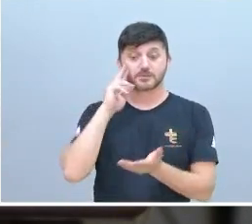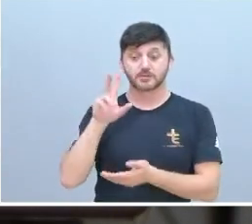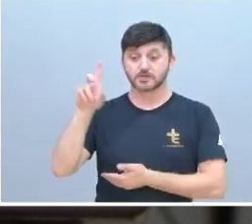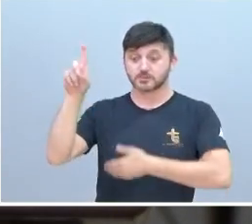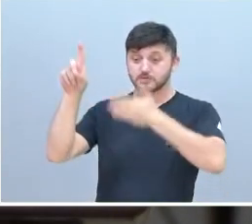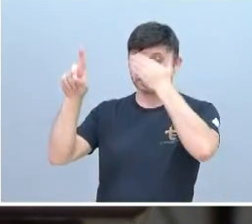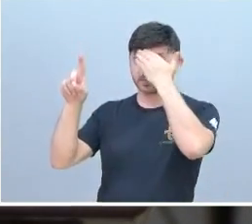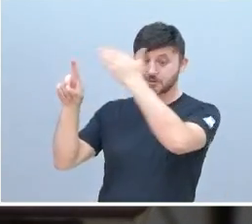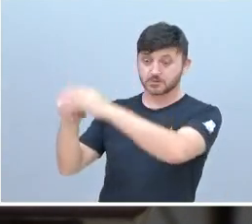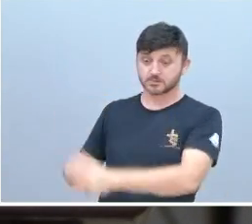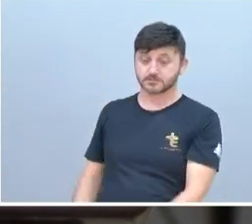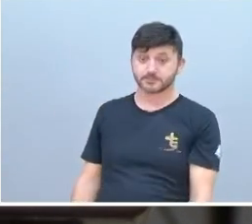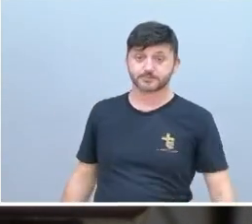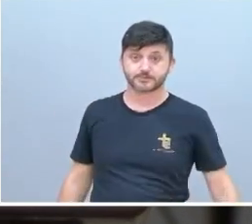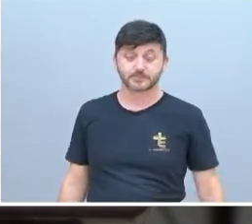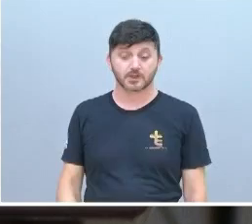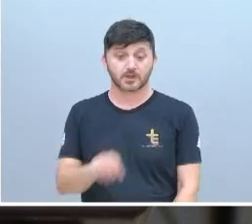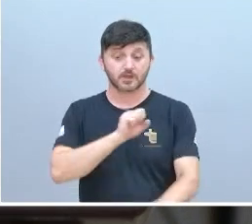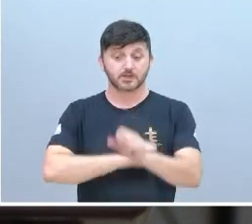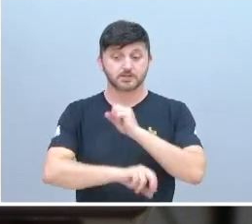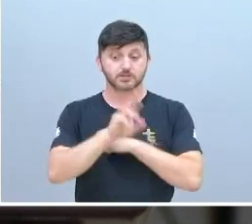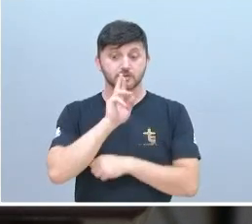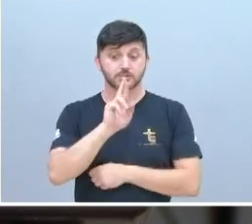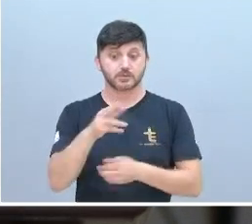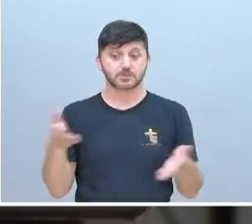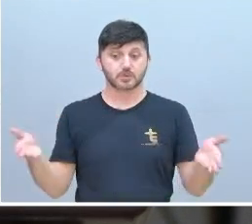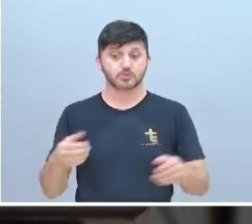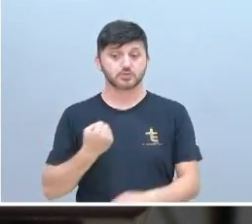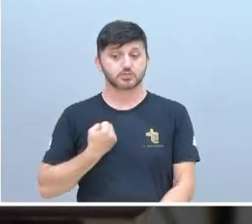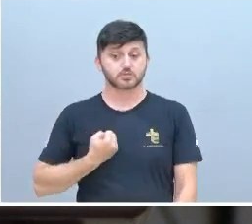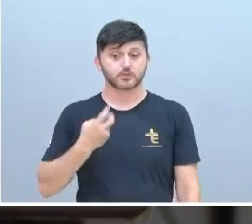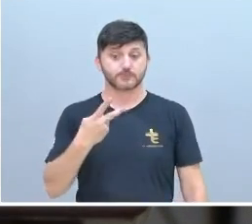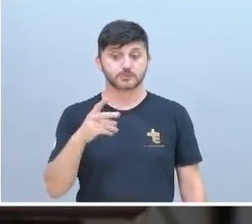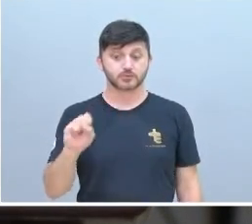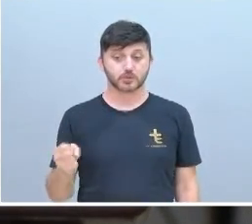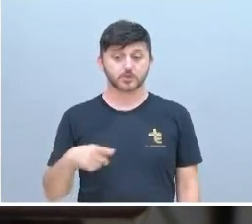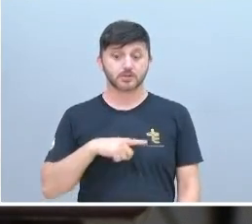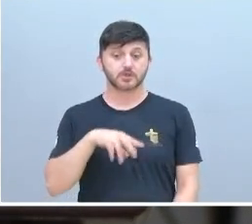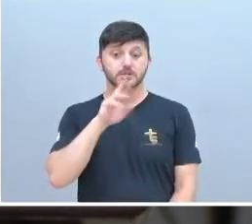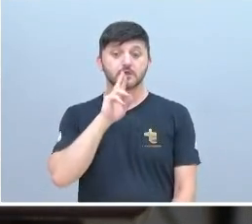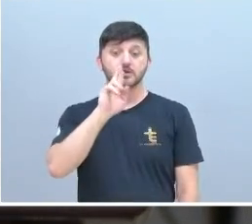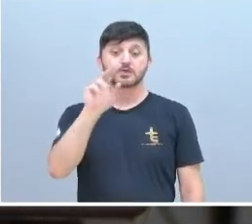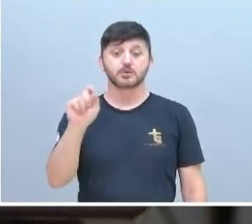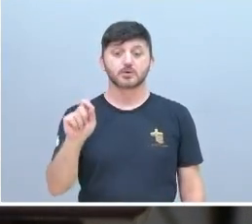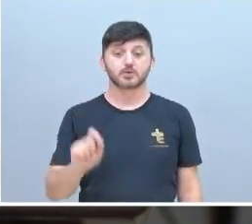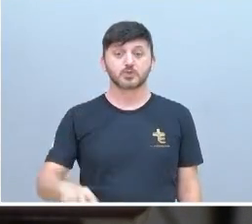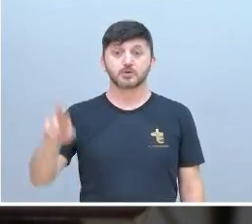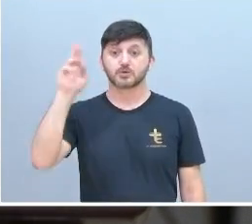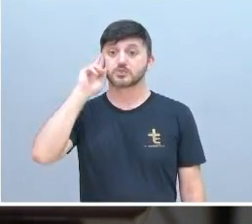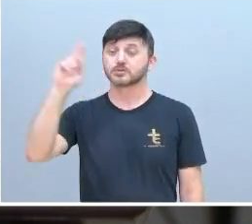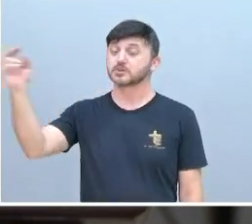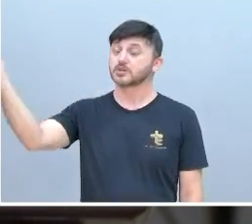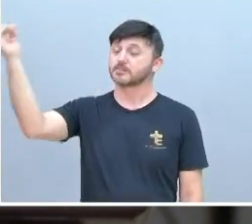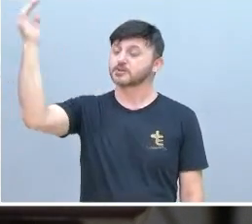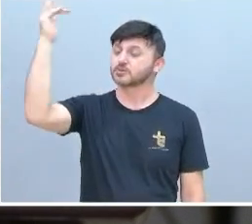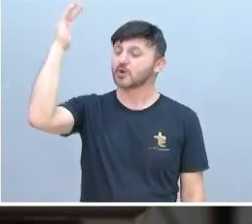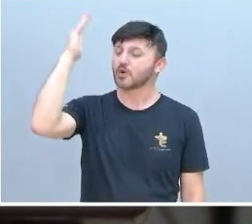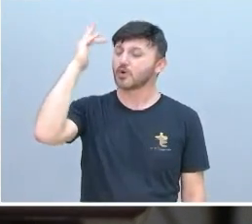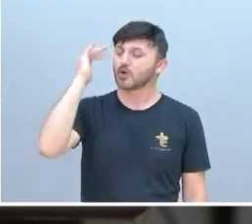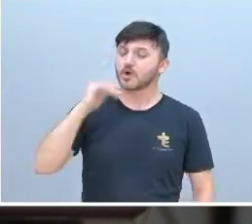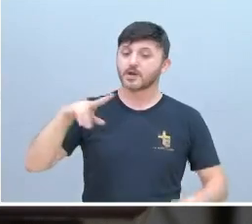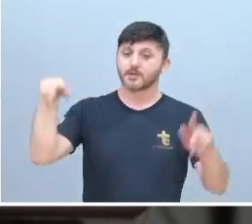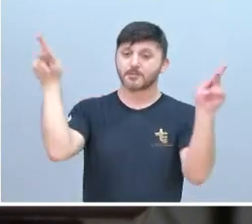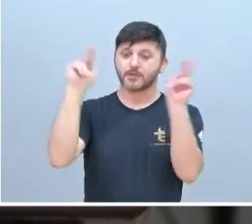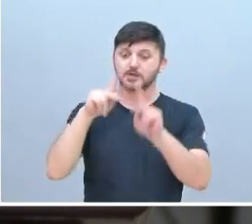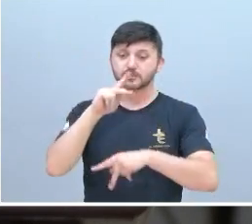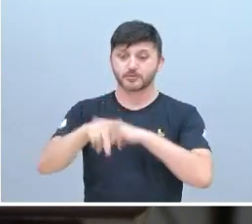Deus. O responsório de hoje é o Salmo 28, que tem por antífona: que o Senhor abençoe com a paz